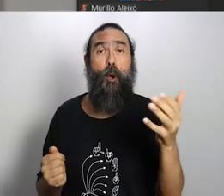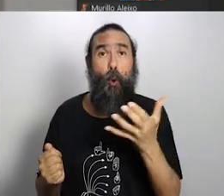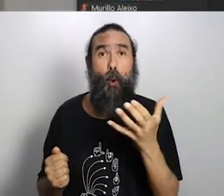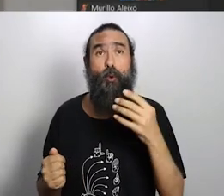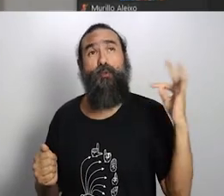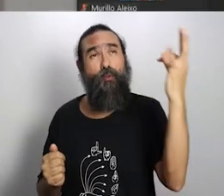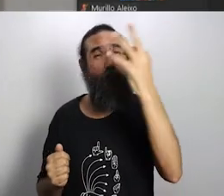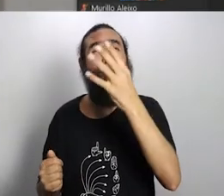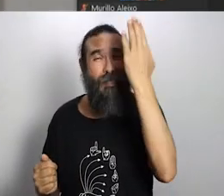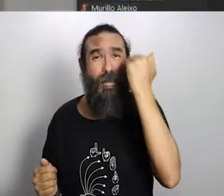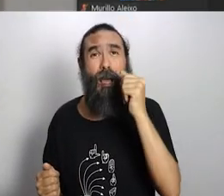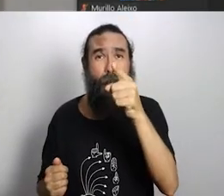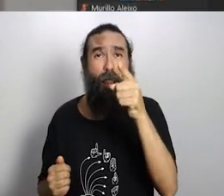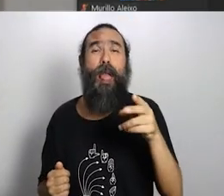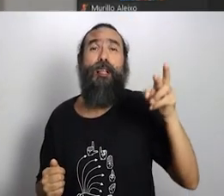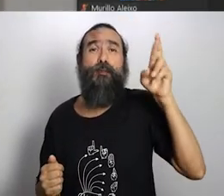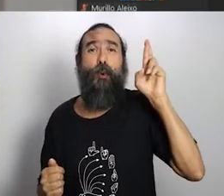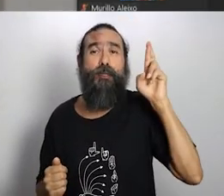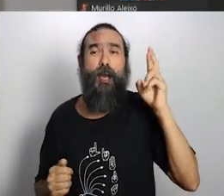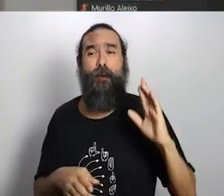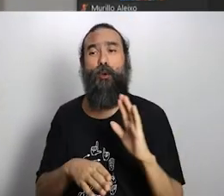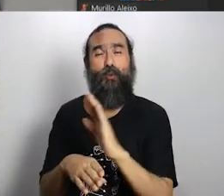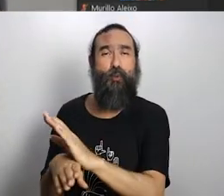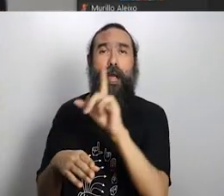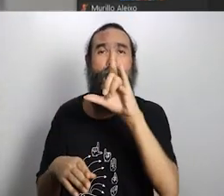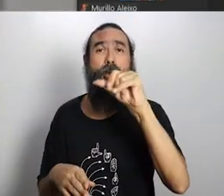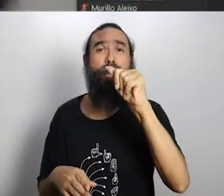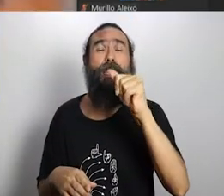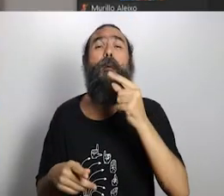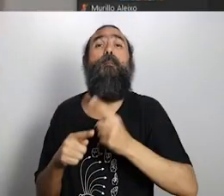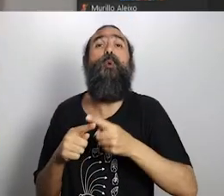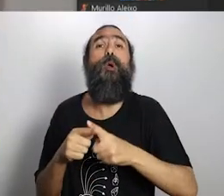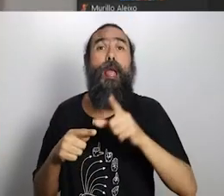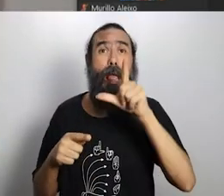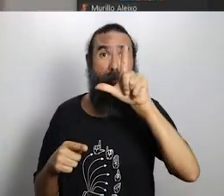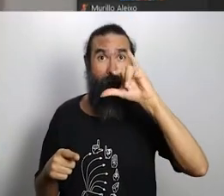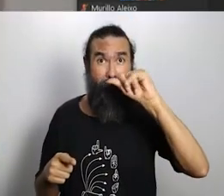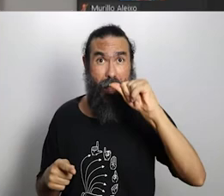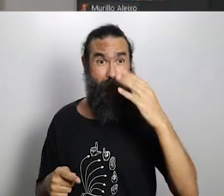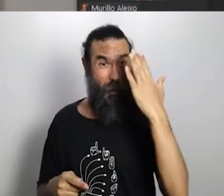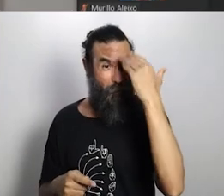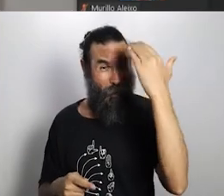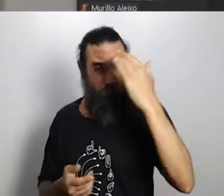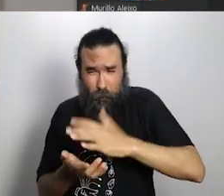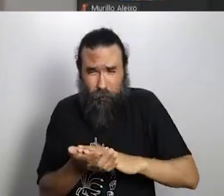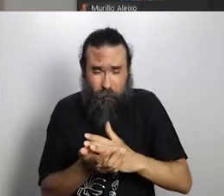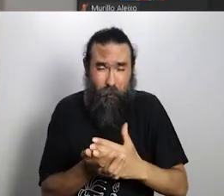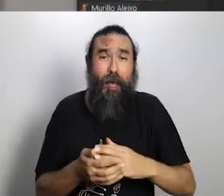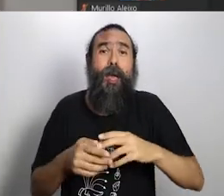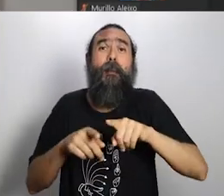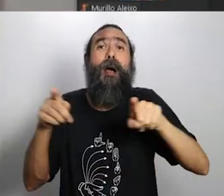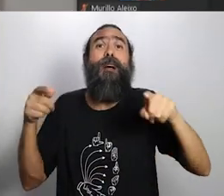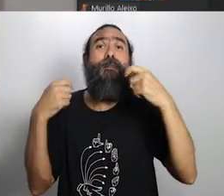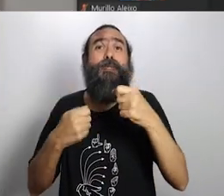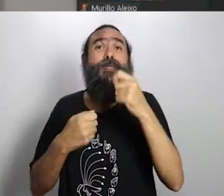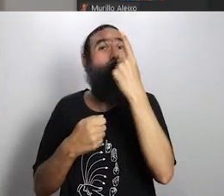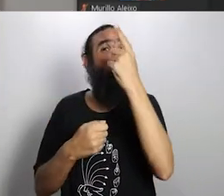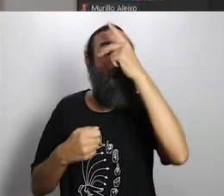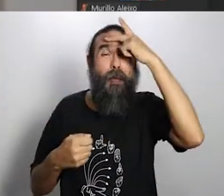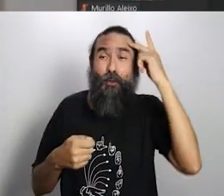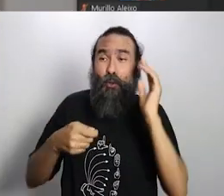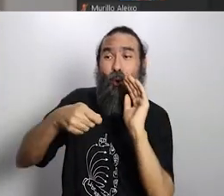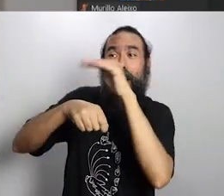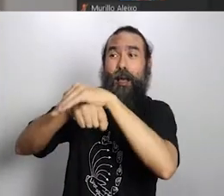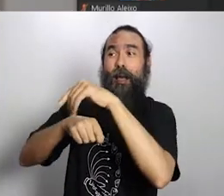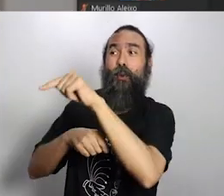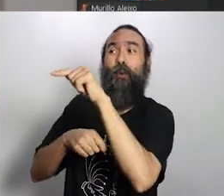e cuidadoso, esse artista vai ser grandioso como ele sempre foi, naquela região dele. Lia é um exemplo que a